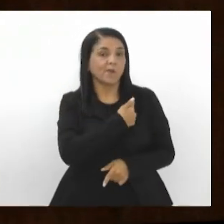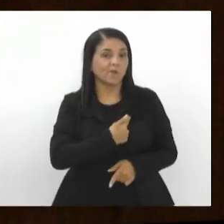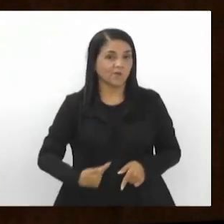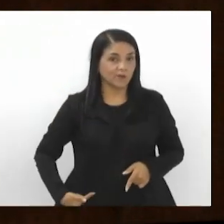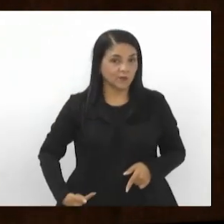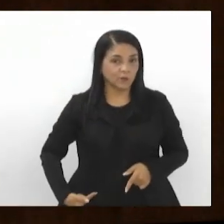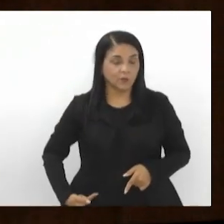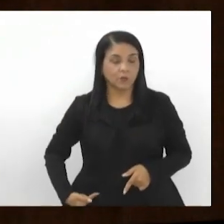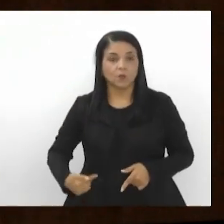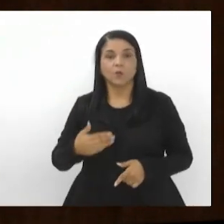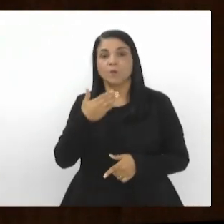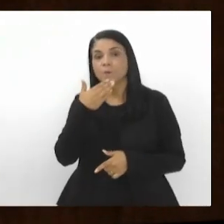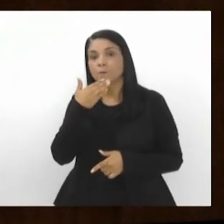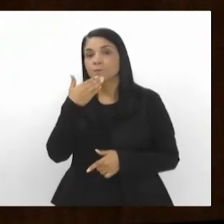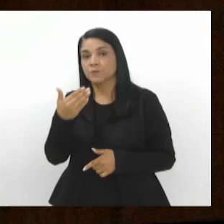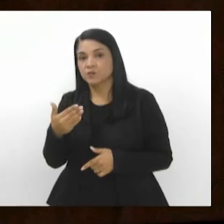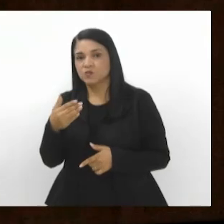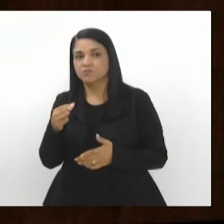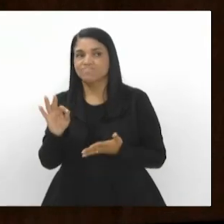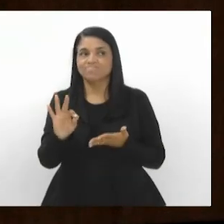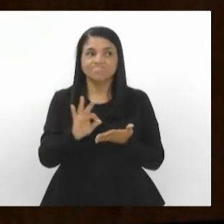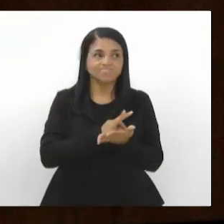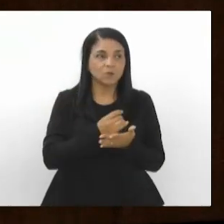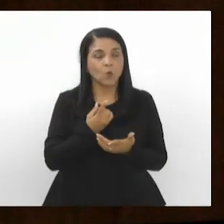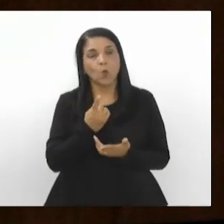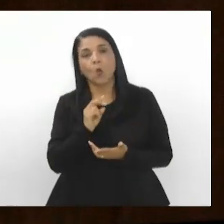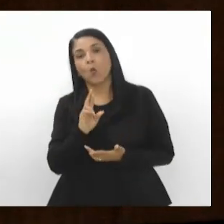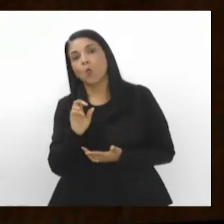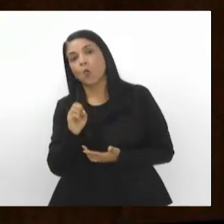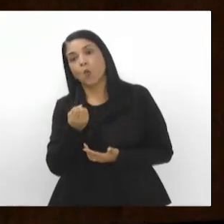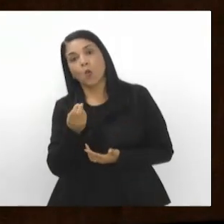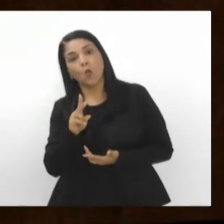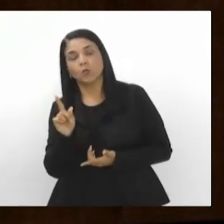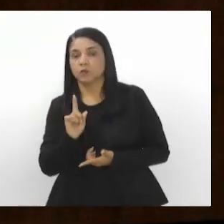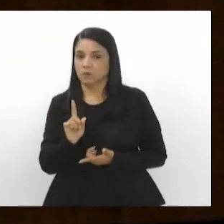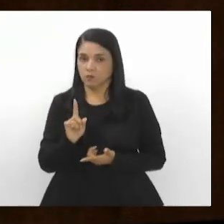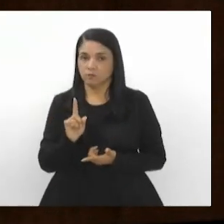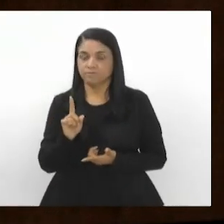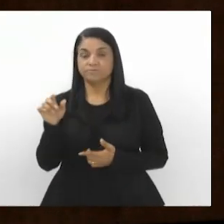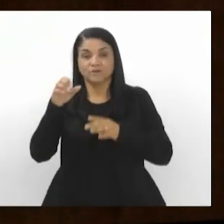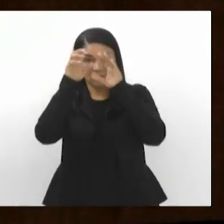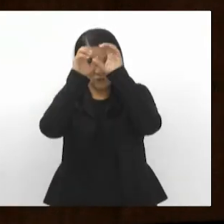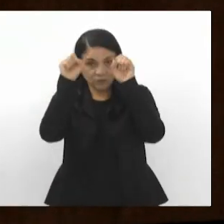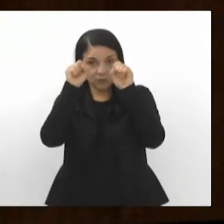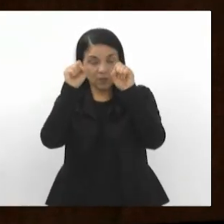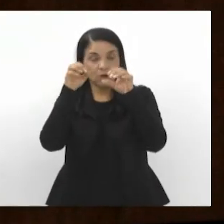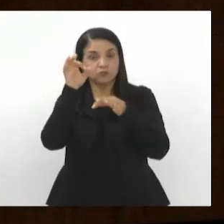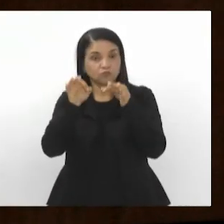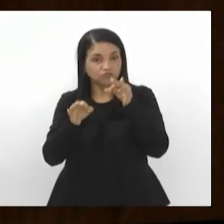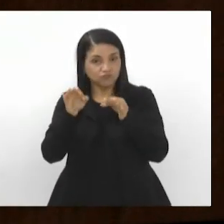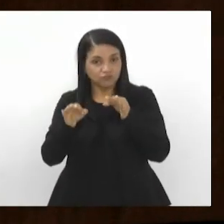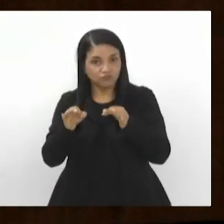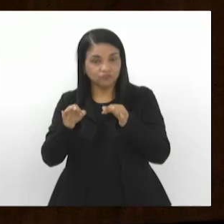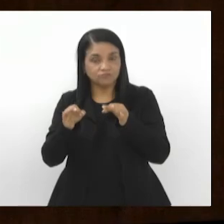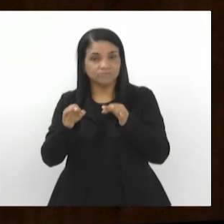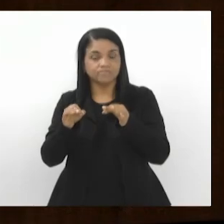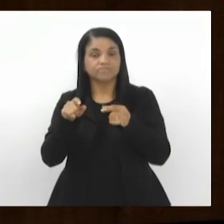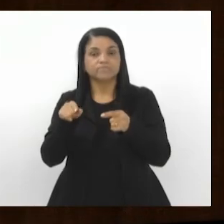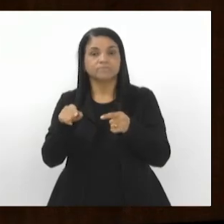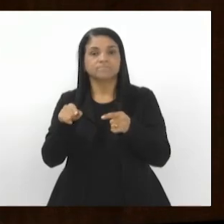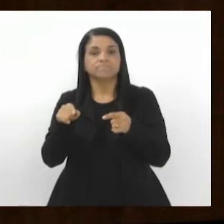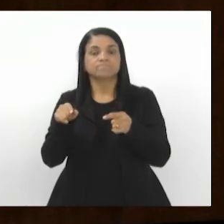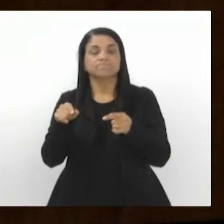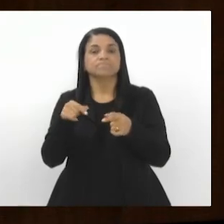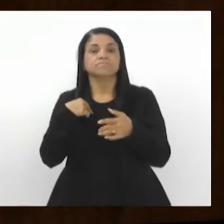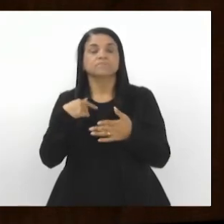devia sancioná-lo ou não. E o Tribunal de Justiça foi a favor da sanção, porque